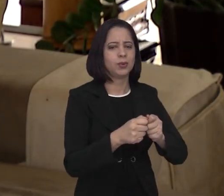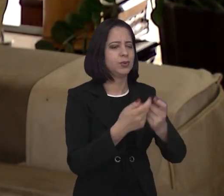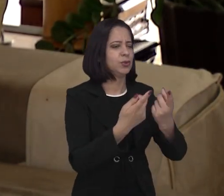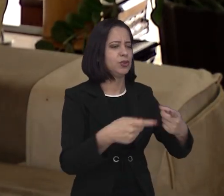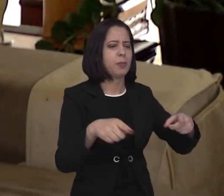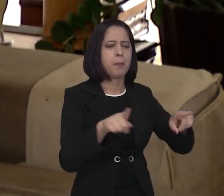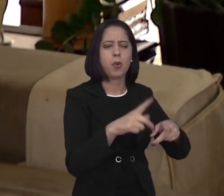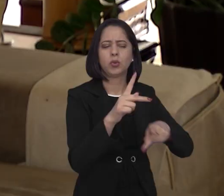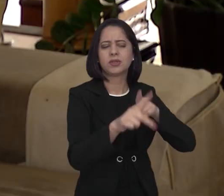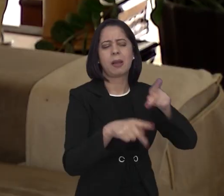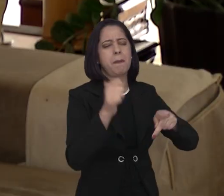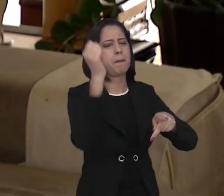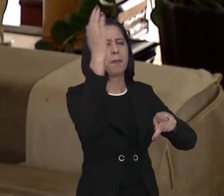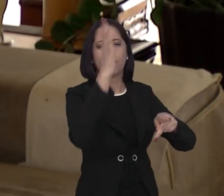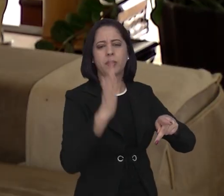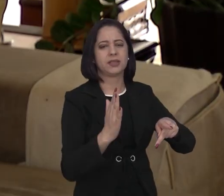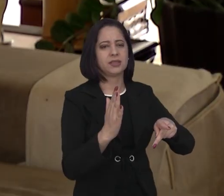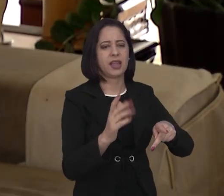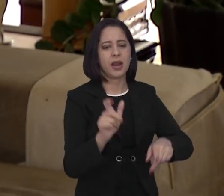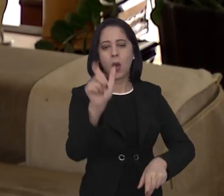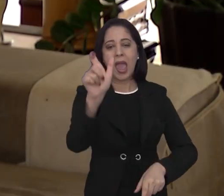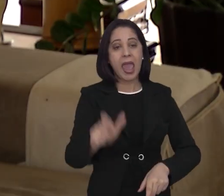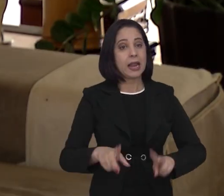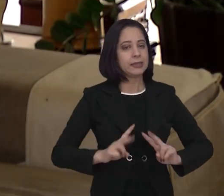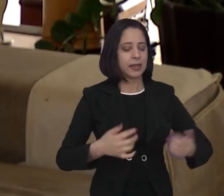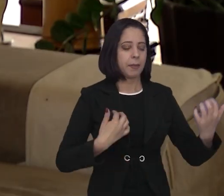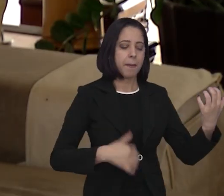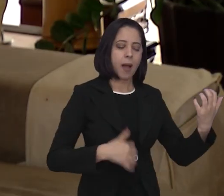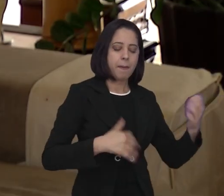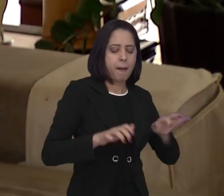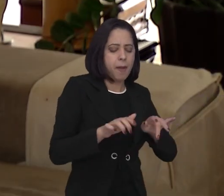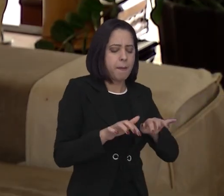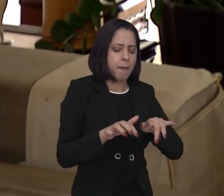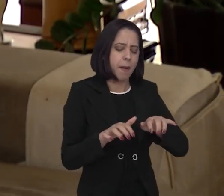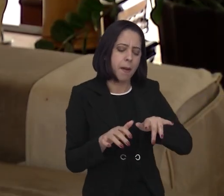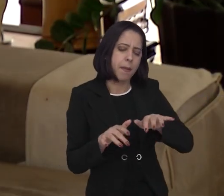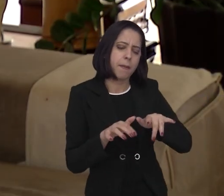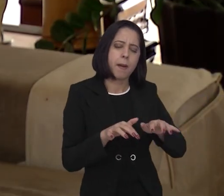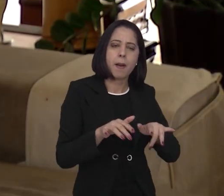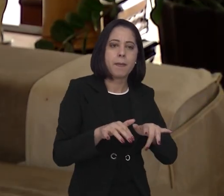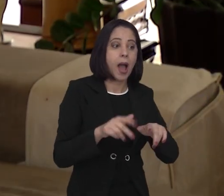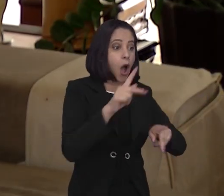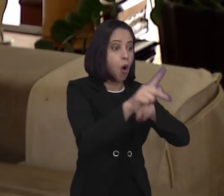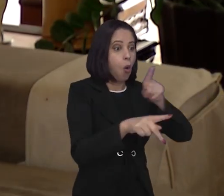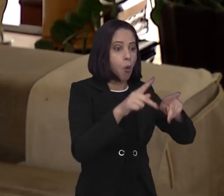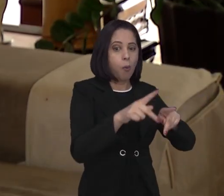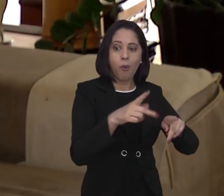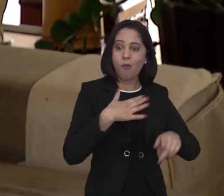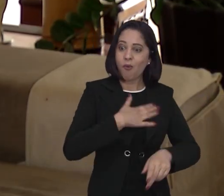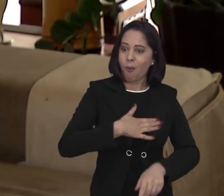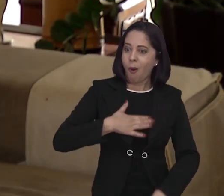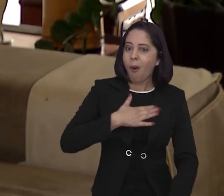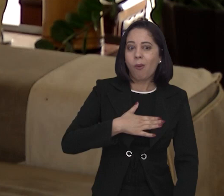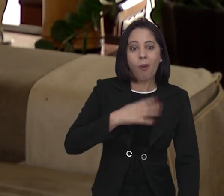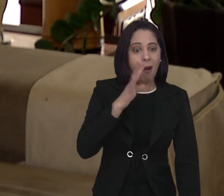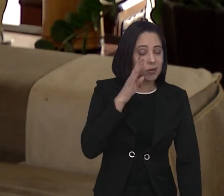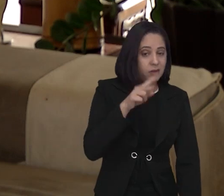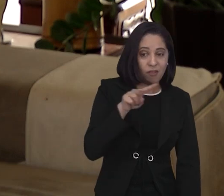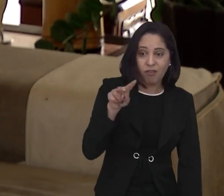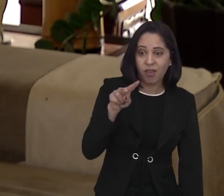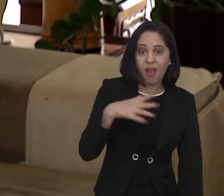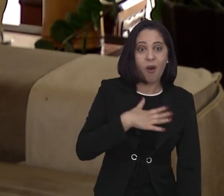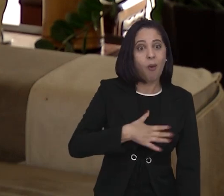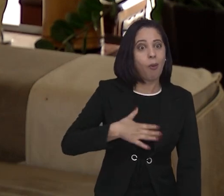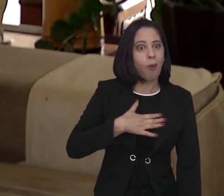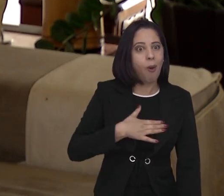cidadão, o povo brasileiro. Tudo que ele tocava, ele agradava. O povo brasileiro que viveu o Sérgio,